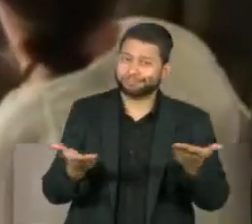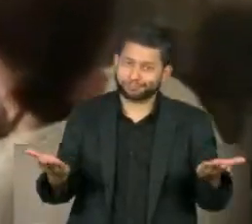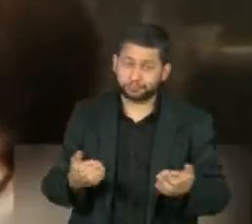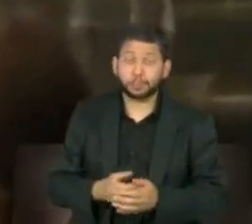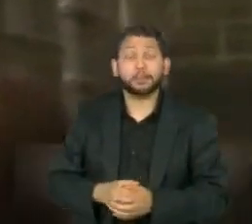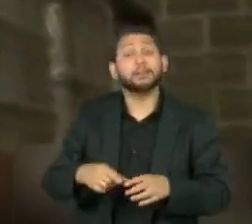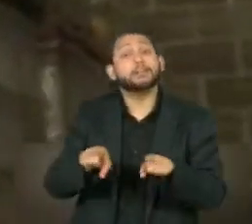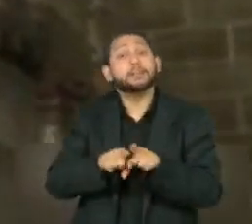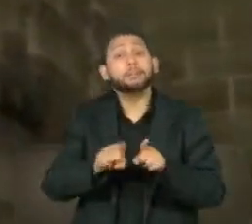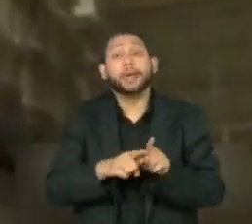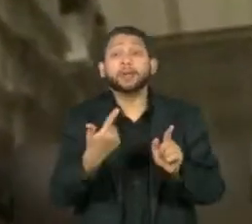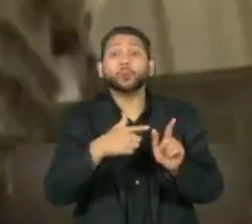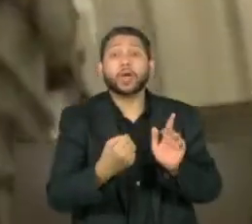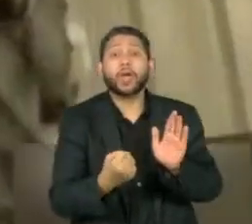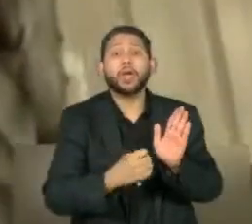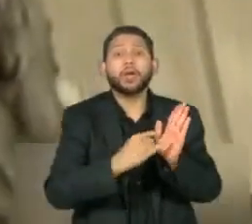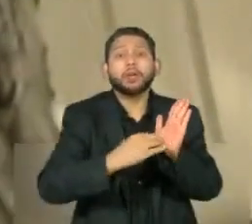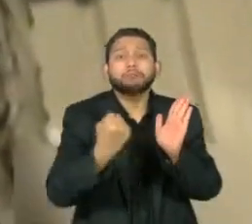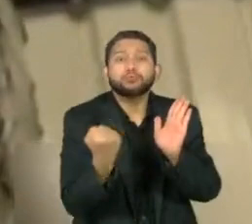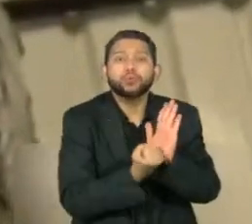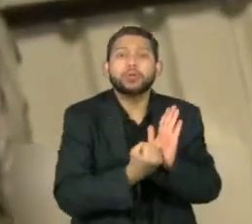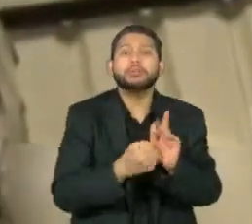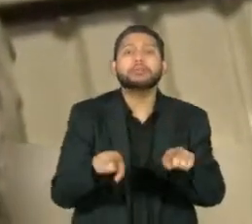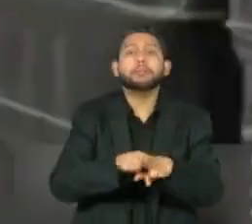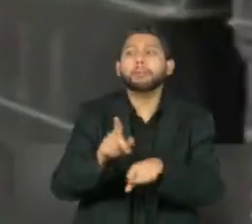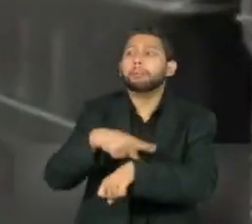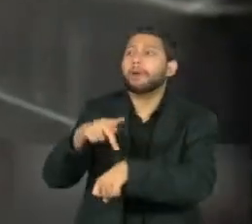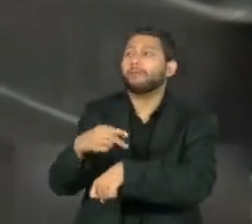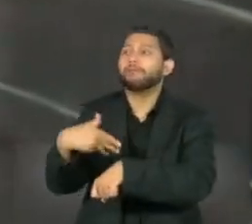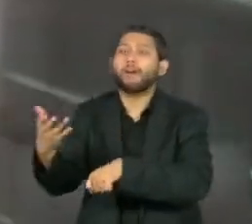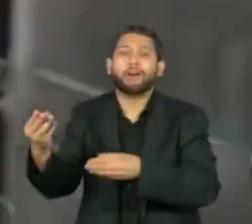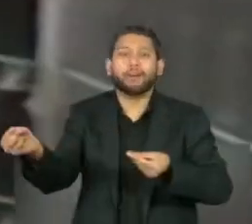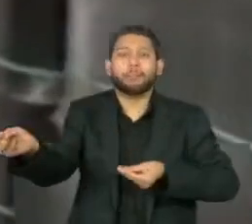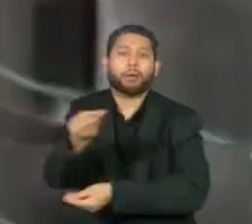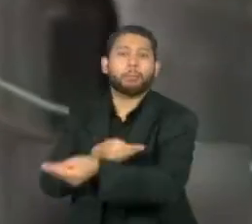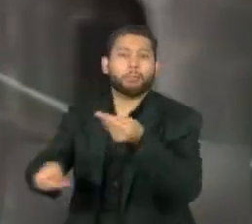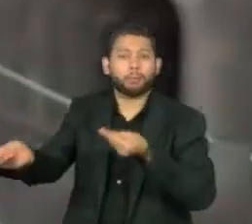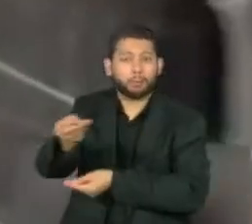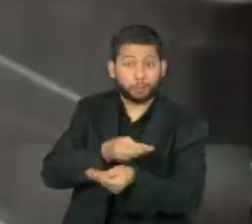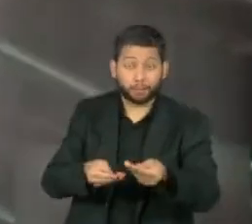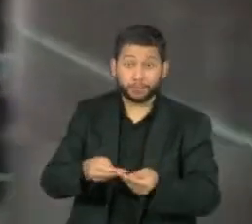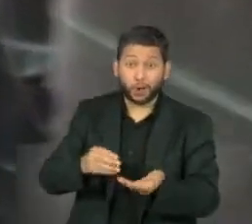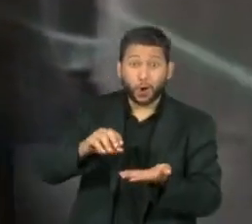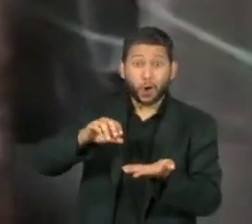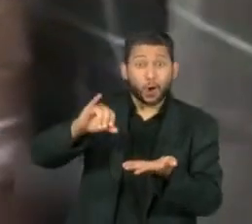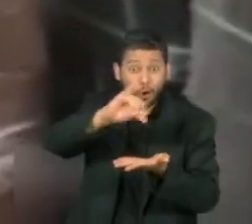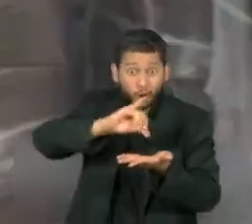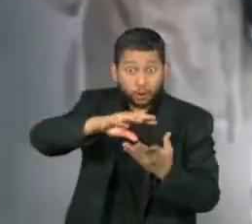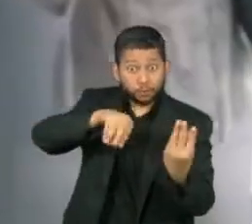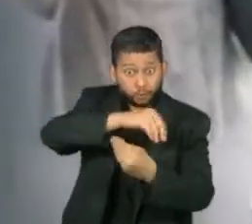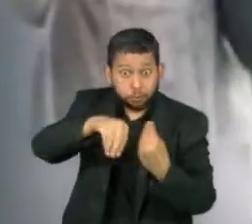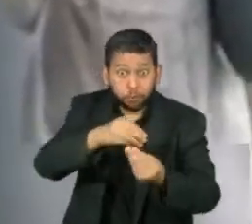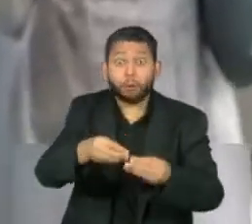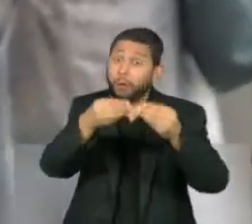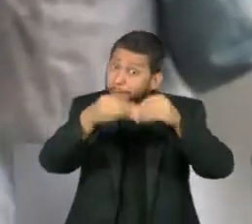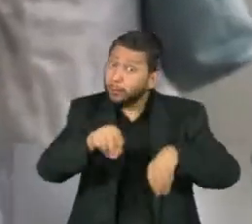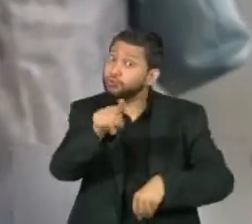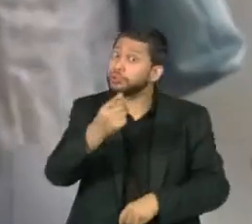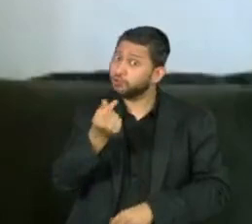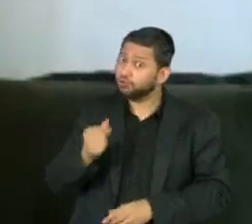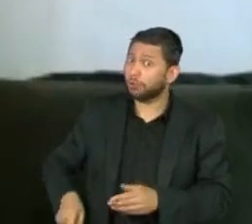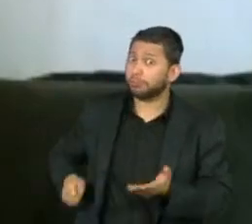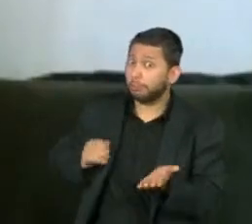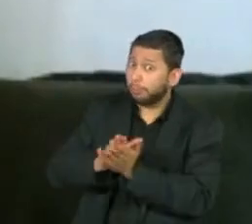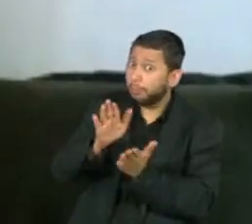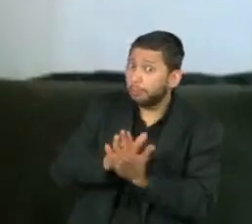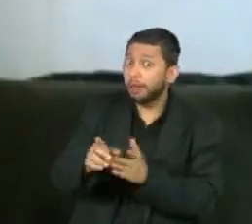como a ausência de registro oficial e contrabando. Toda essa mistura de óleos prejudica o bolso do consumidor e pode fazer mal à